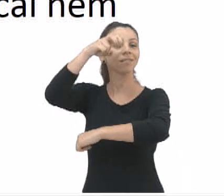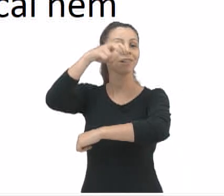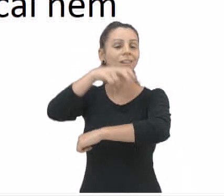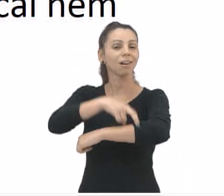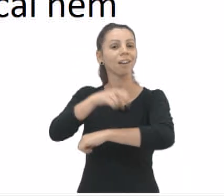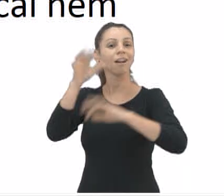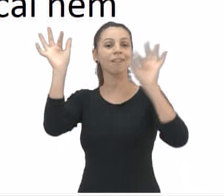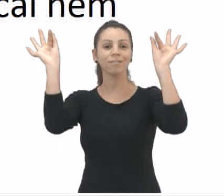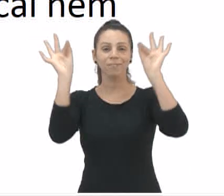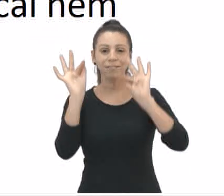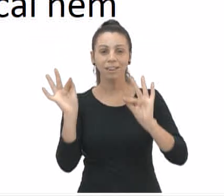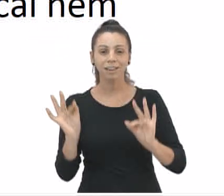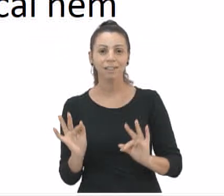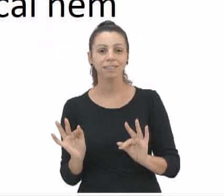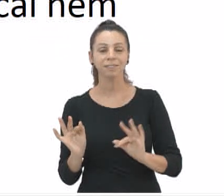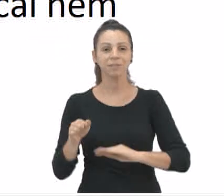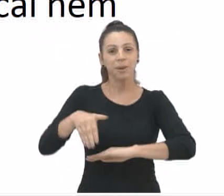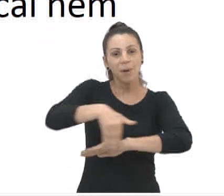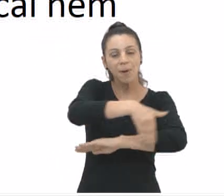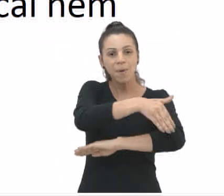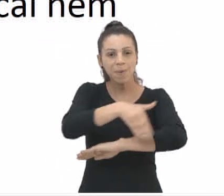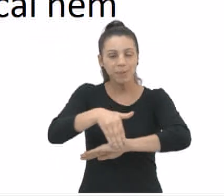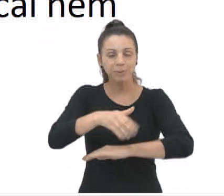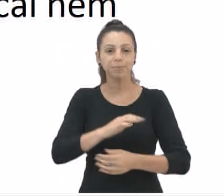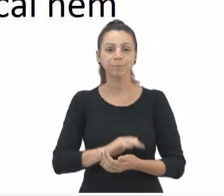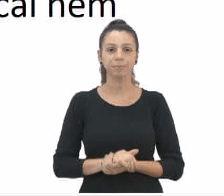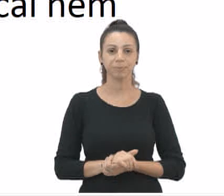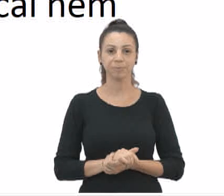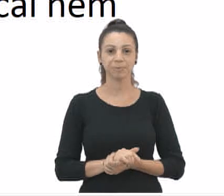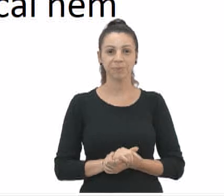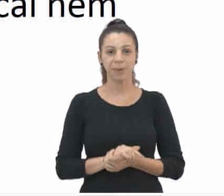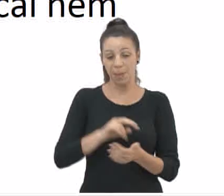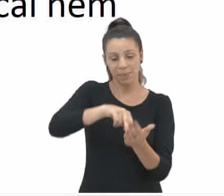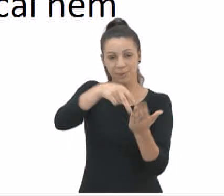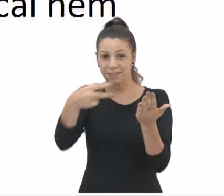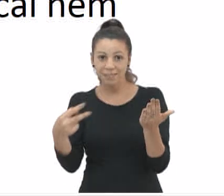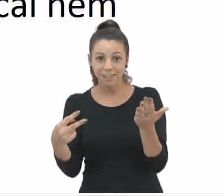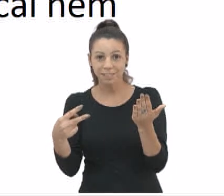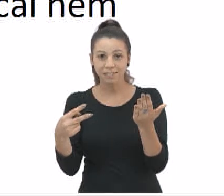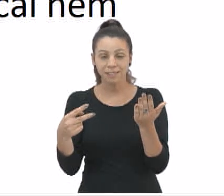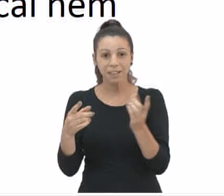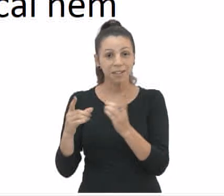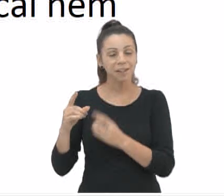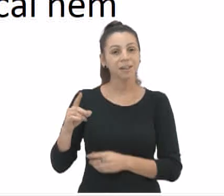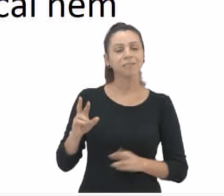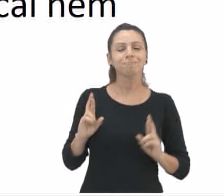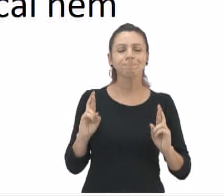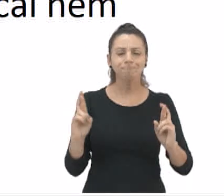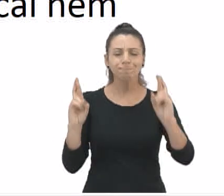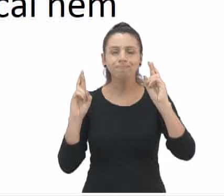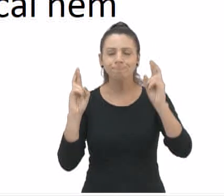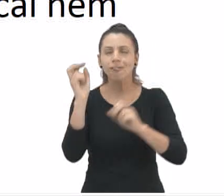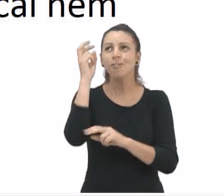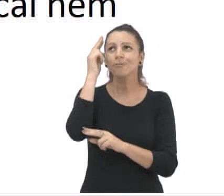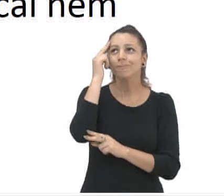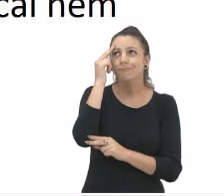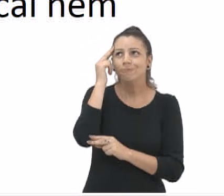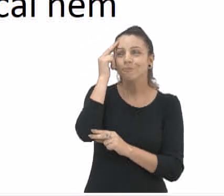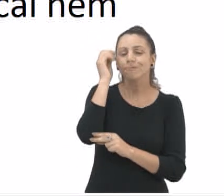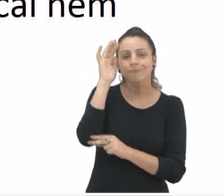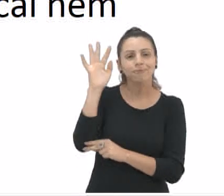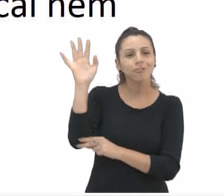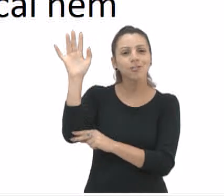Recife. Dessa vez, nem caí. Guiava-me a promessa do livro. O dia